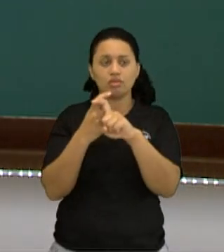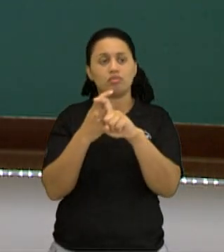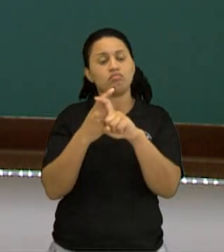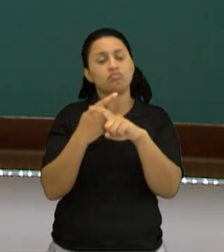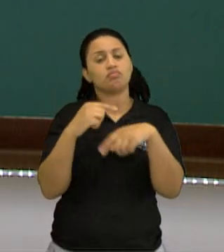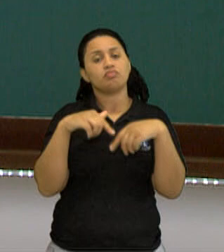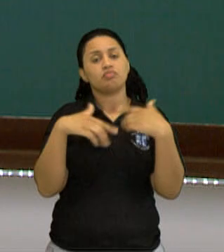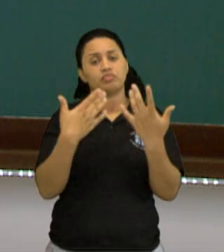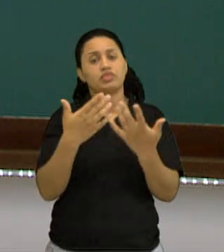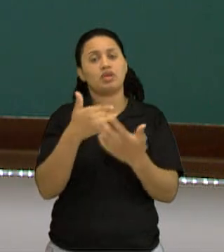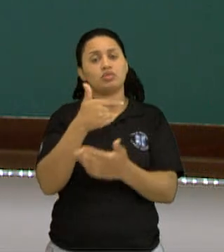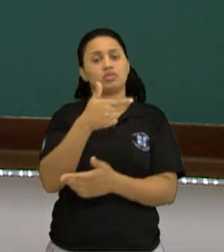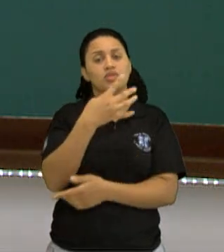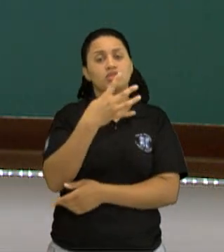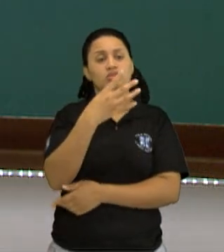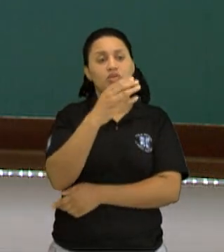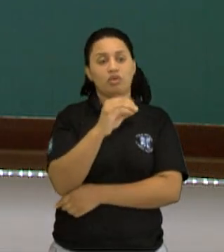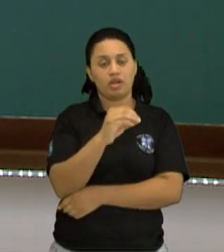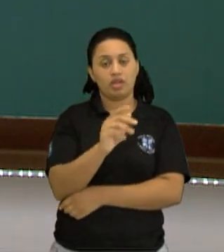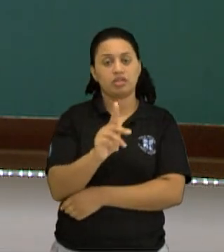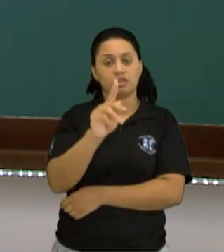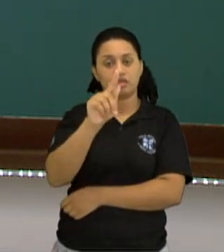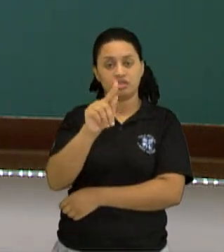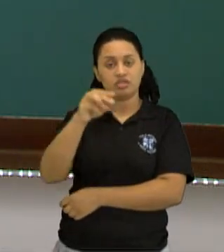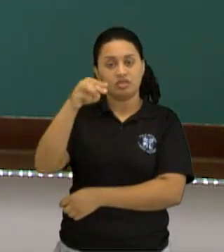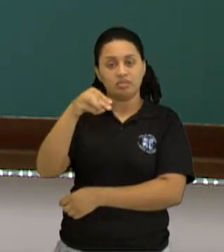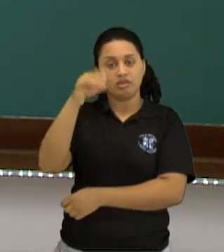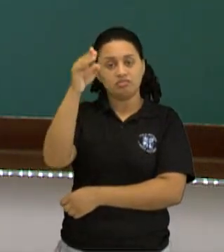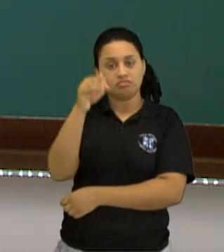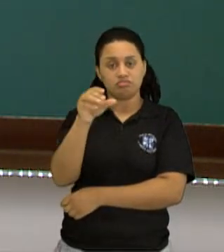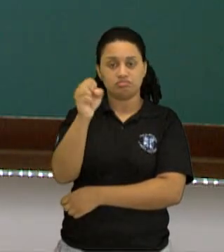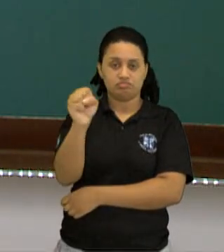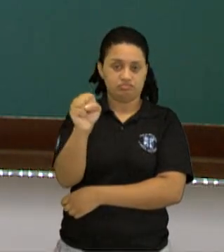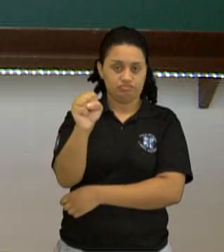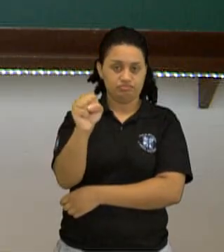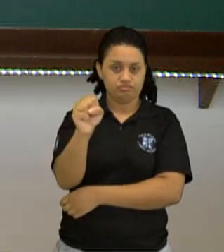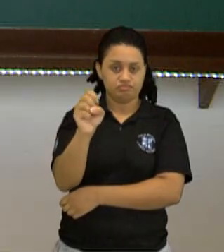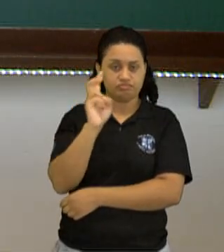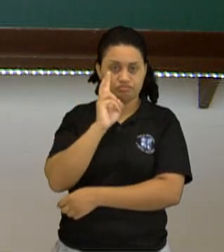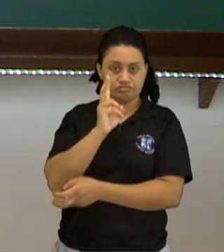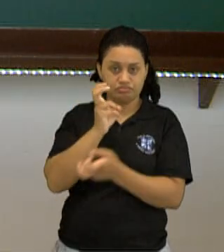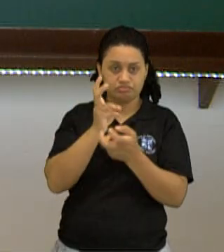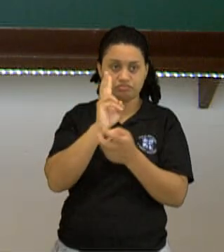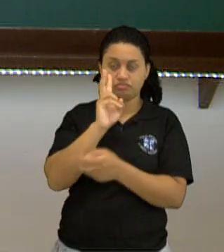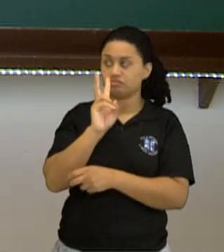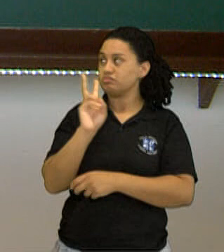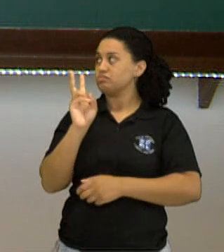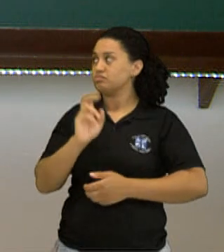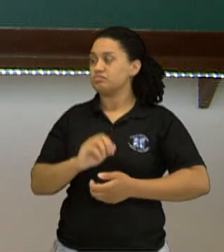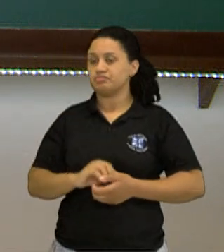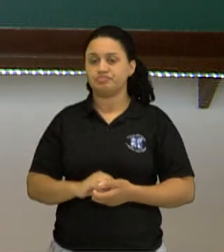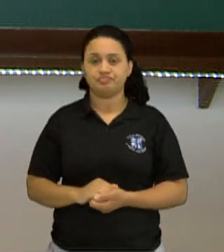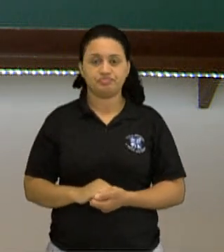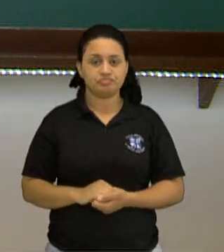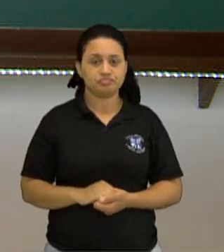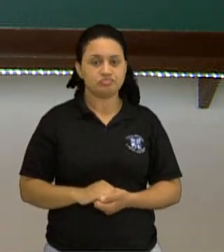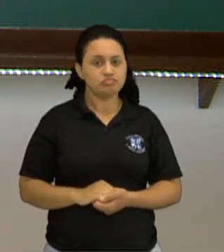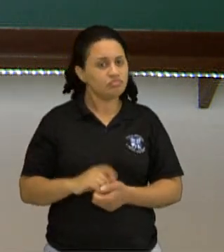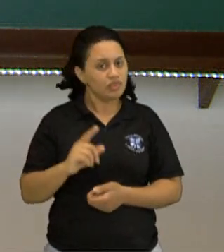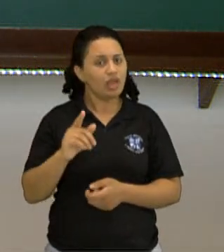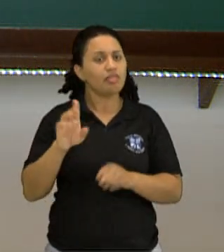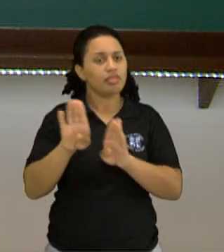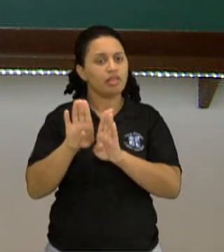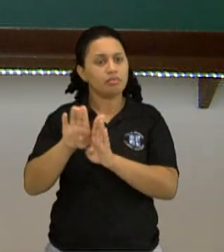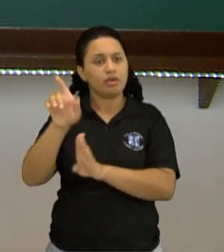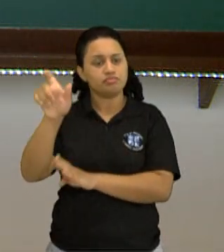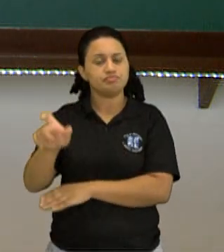mentor vai ser igual a 240 kg por metro por segundo. Esse valor tem que ser o mesmo do aprendiz. Então, eu